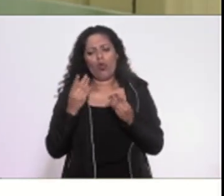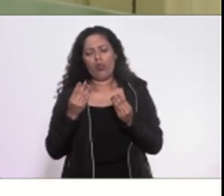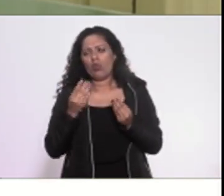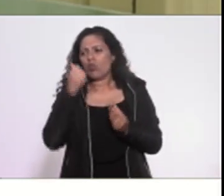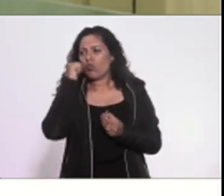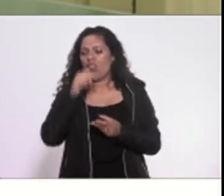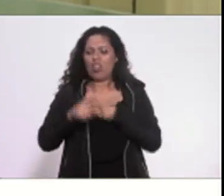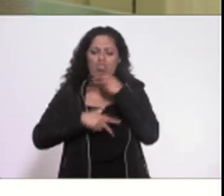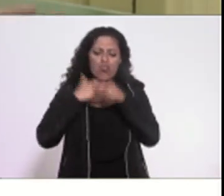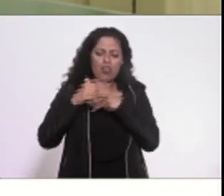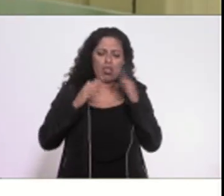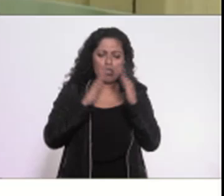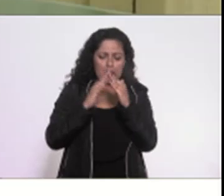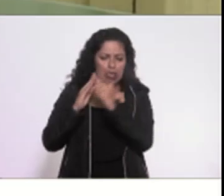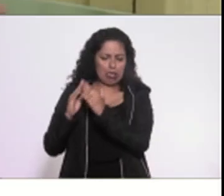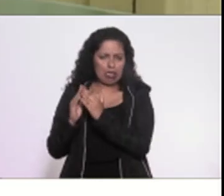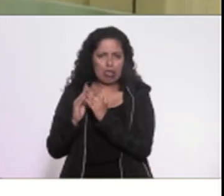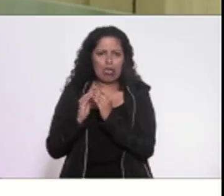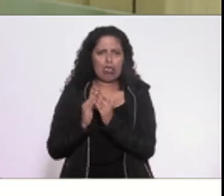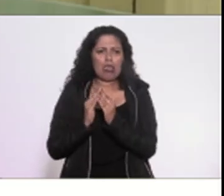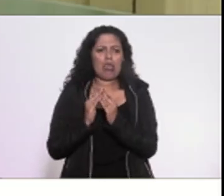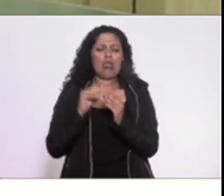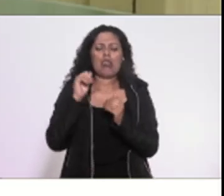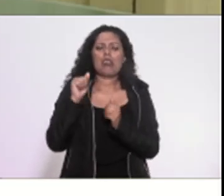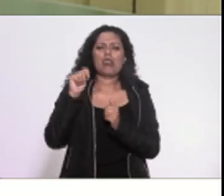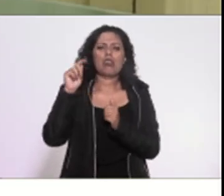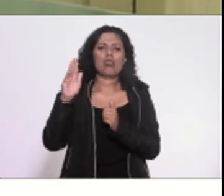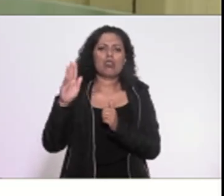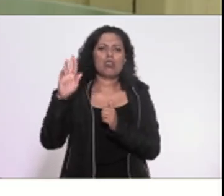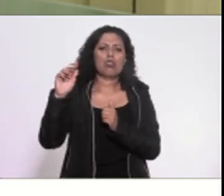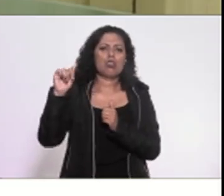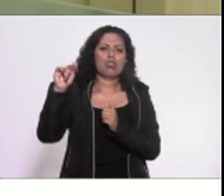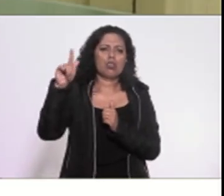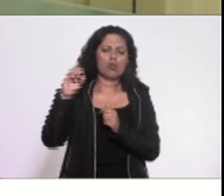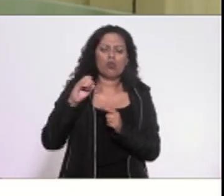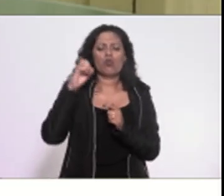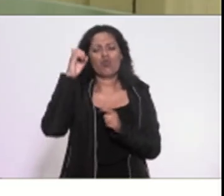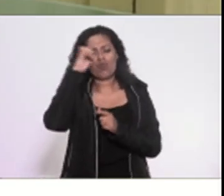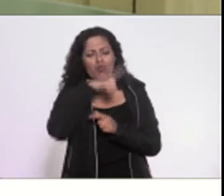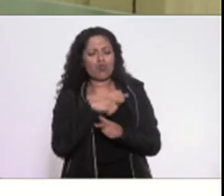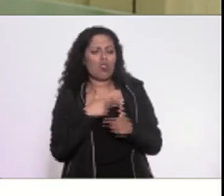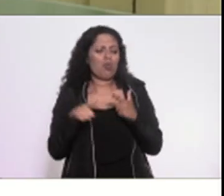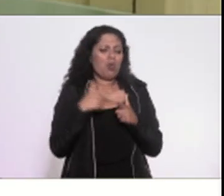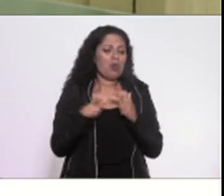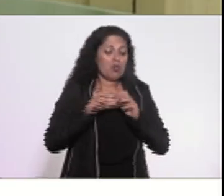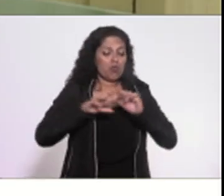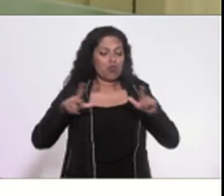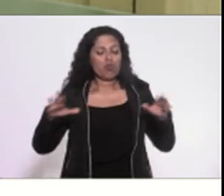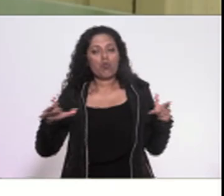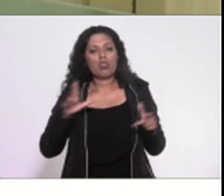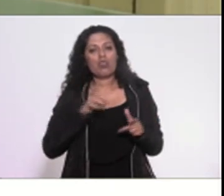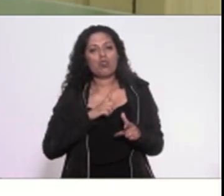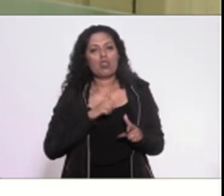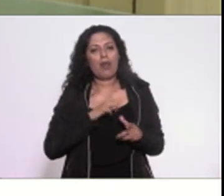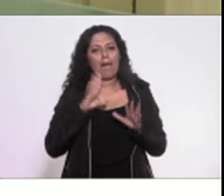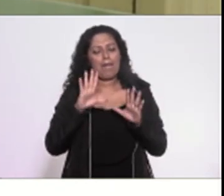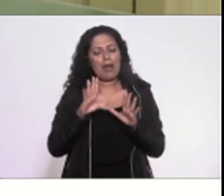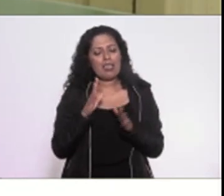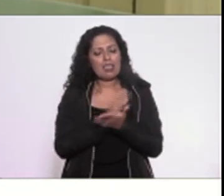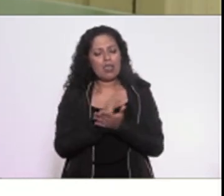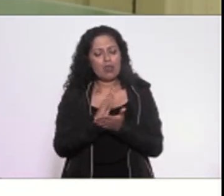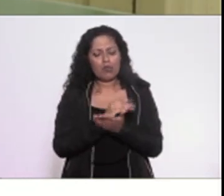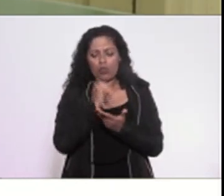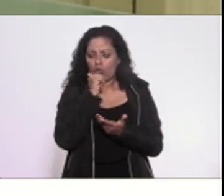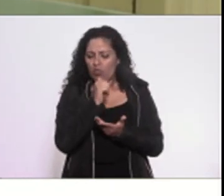que esses equipamentos estão com várias dificuldades, vários problemas, mas algumas delas chegaram